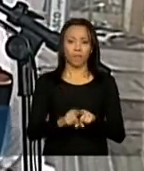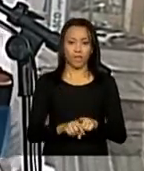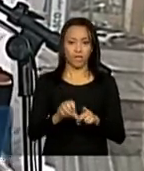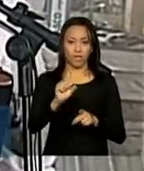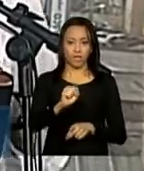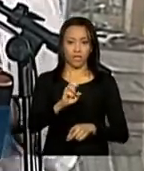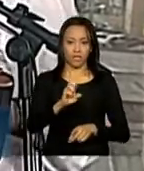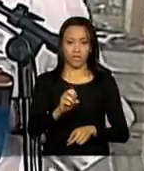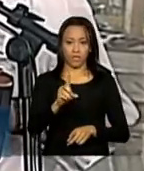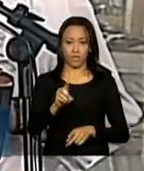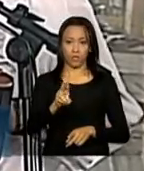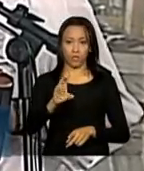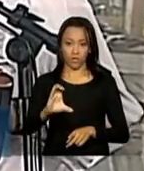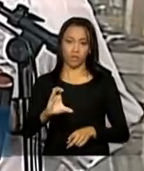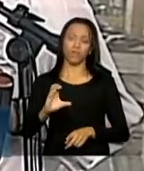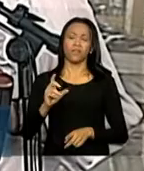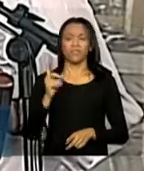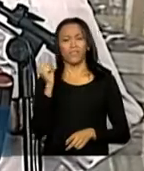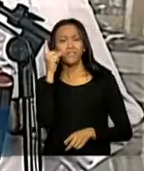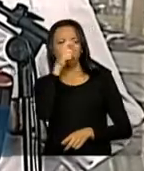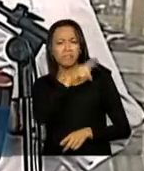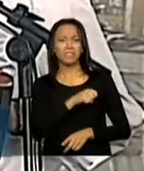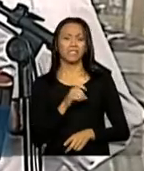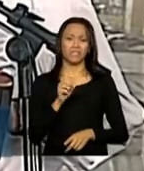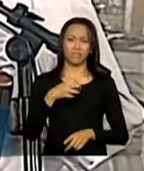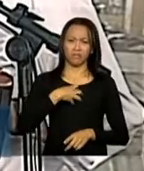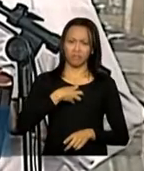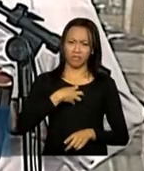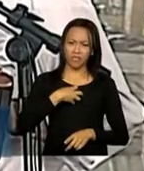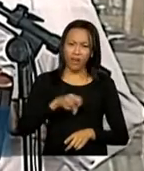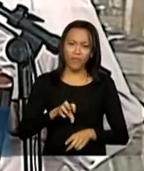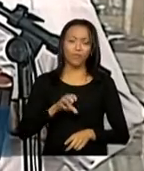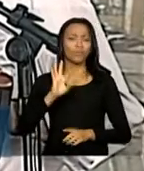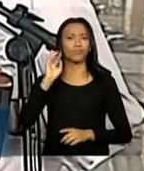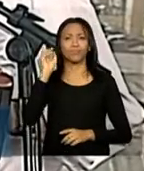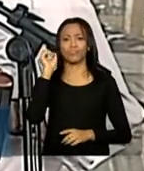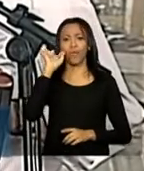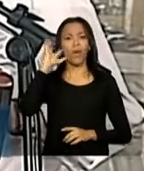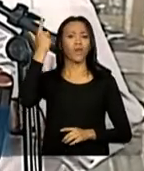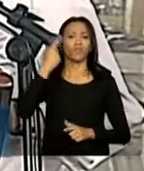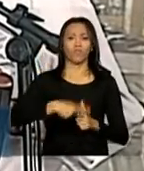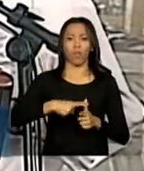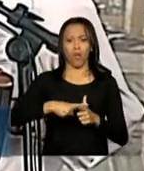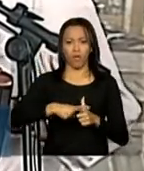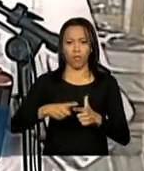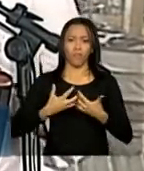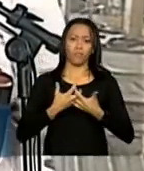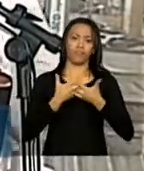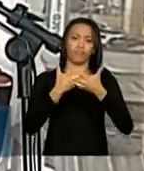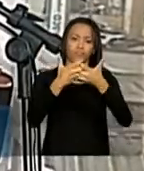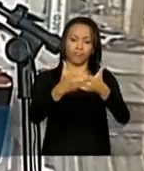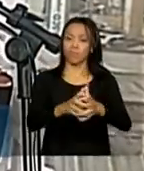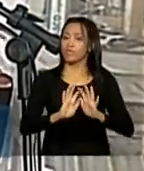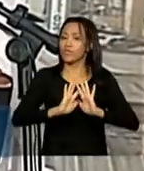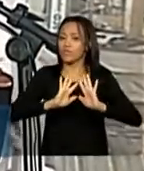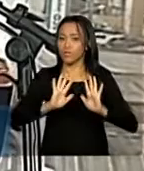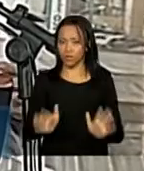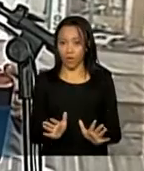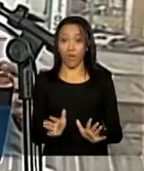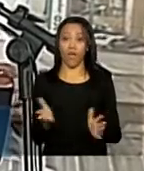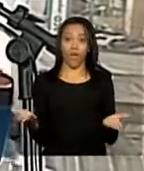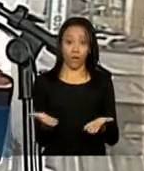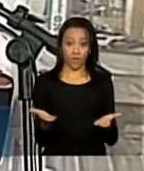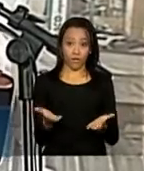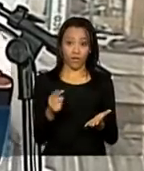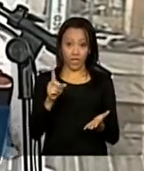está muito acanhado para Salvador, só resolve o tráfego de carga pesada. E Salvador, por ter essa estrutura que é